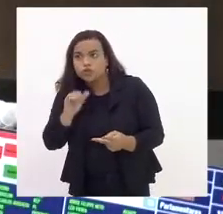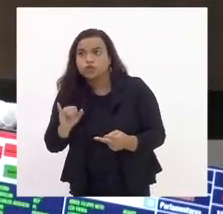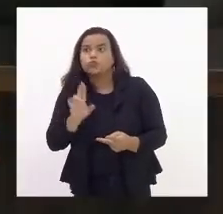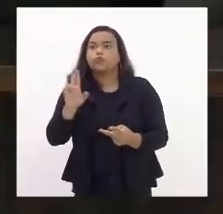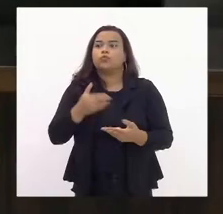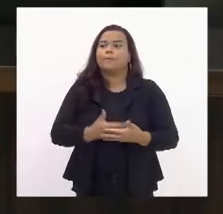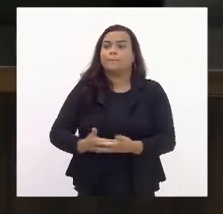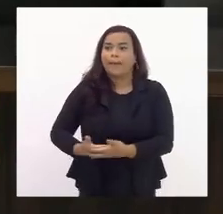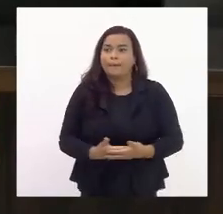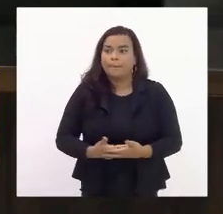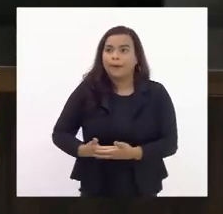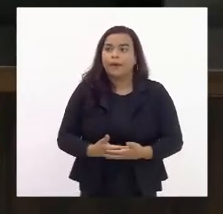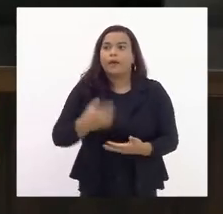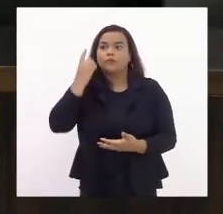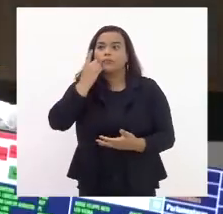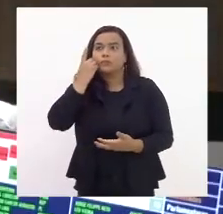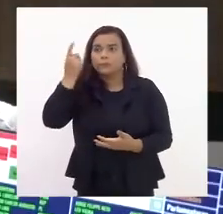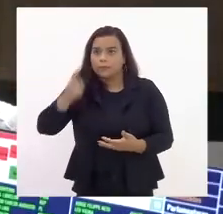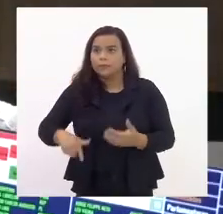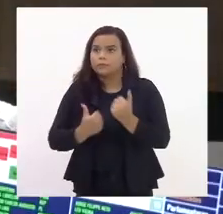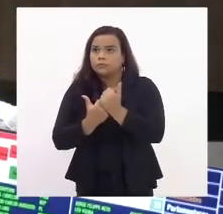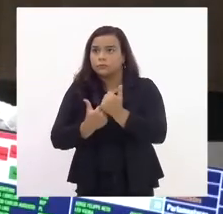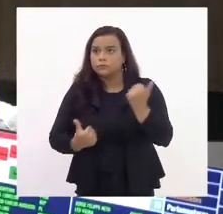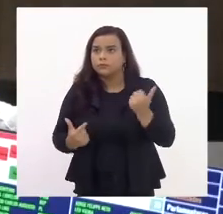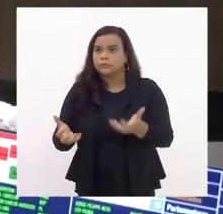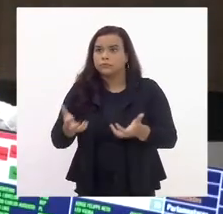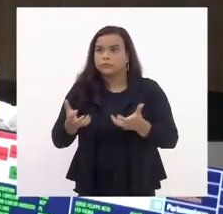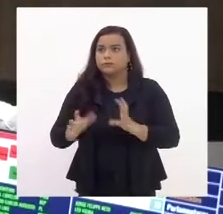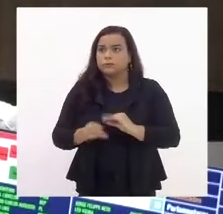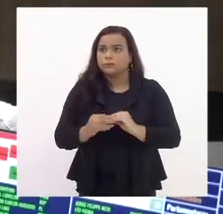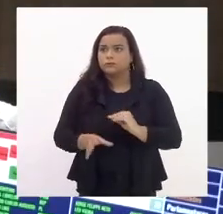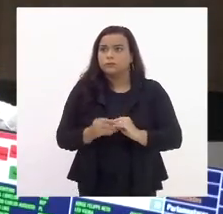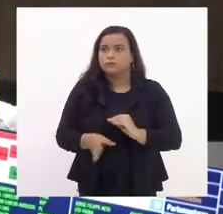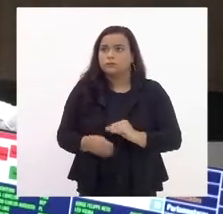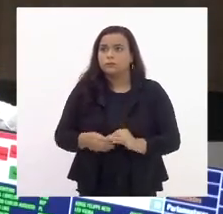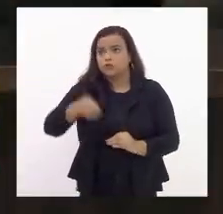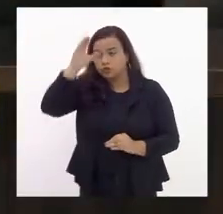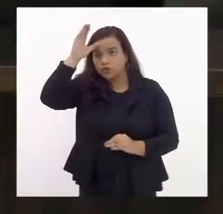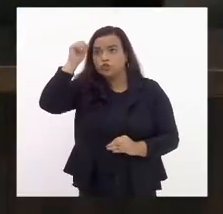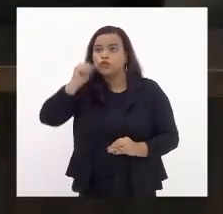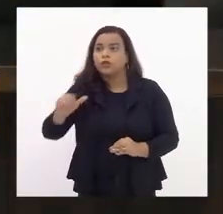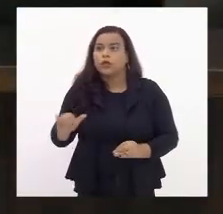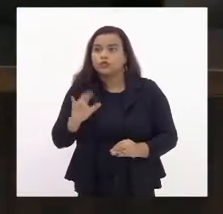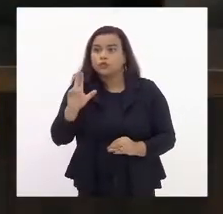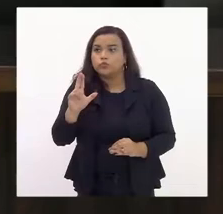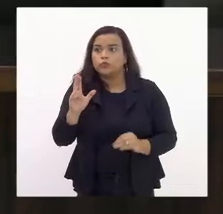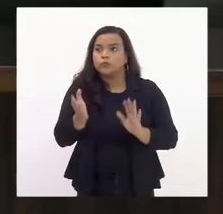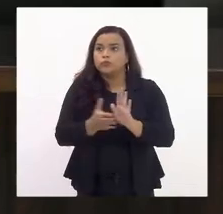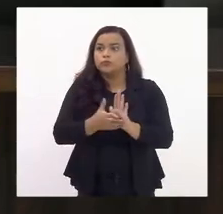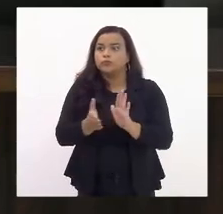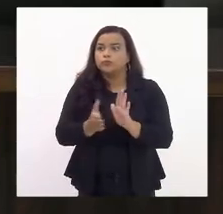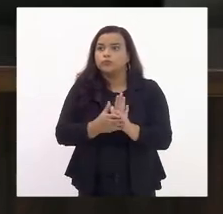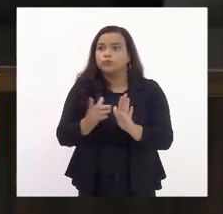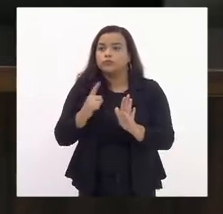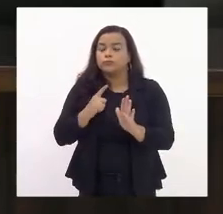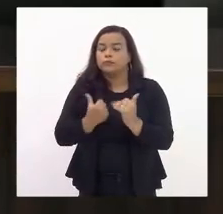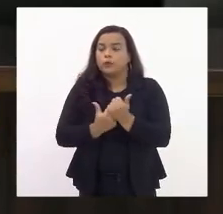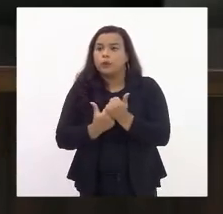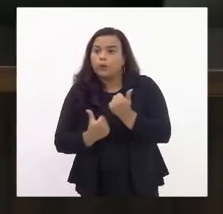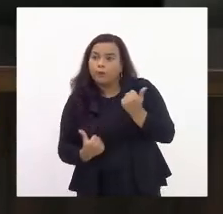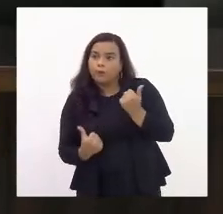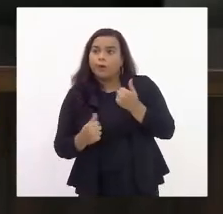algum outro parlamentar que queira? Tá. A Tia Ju ofereceu